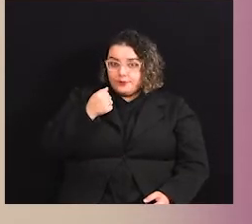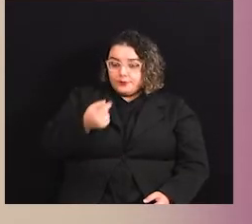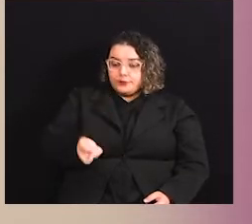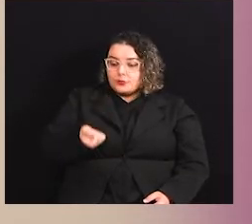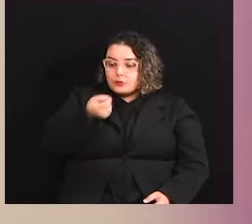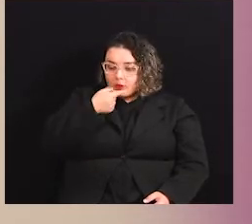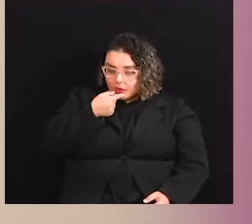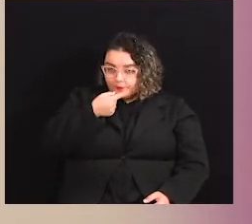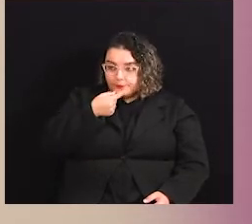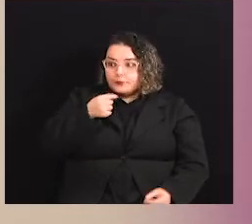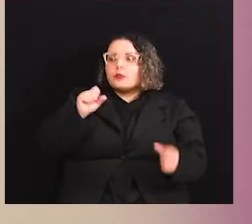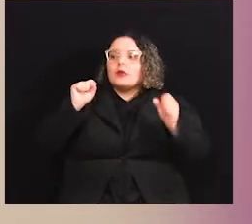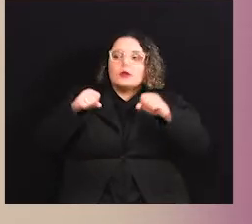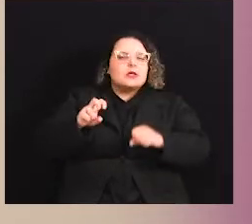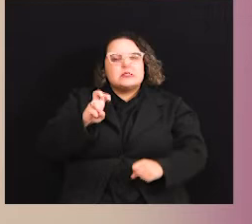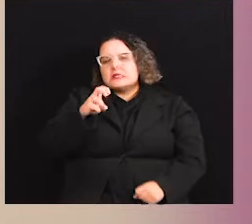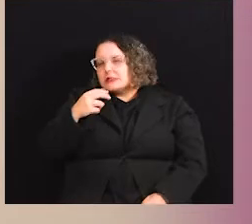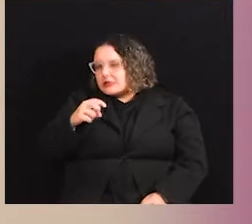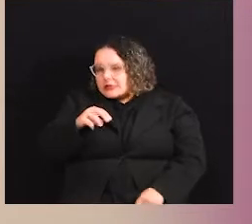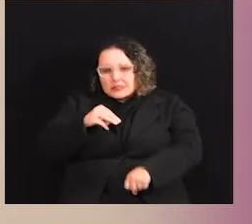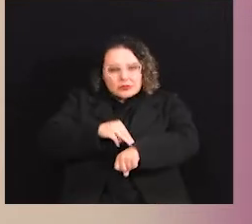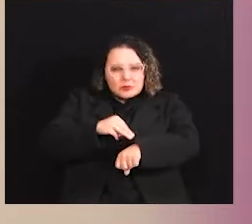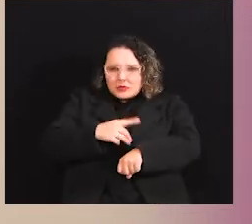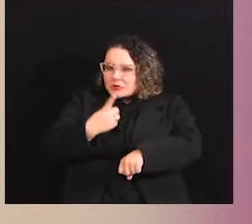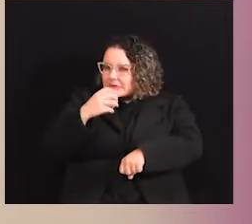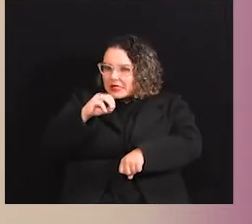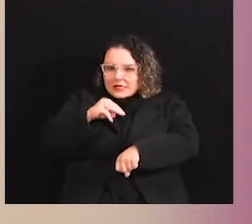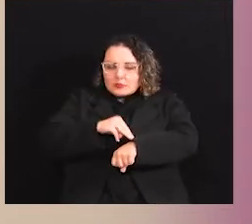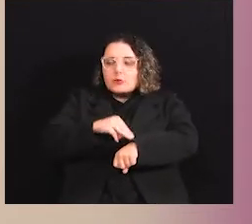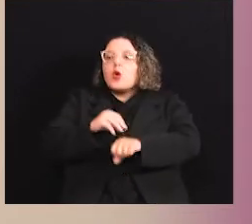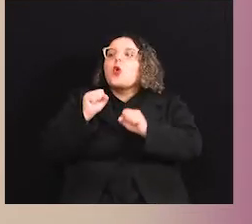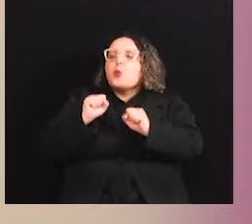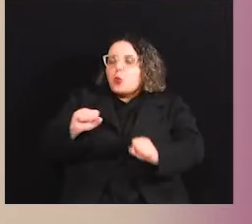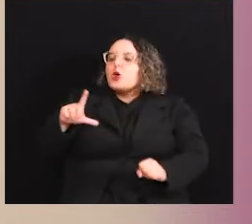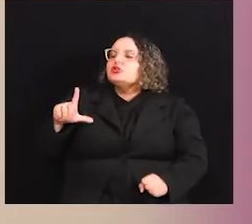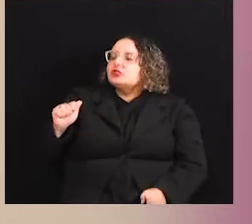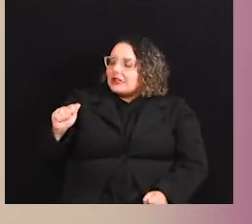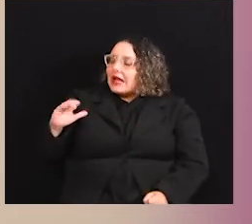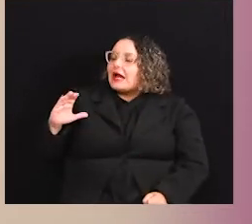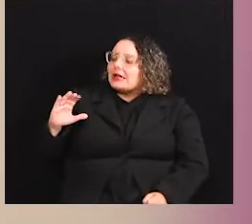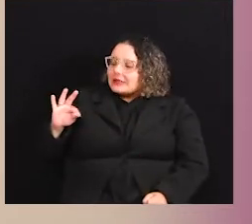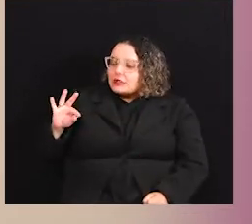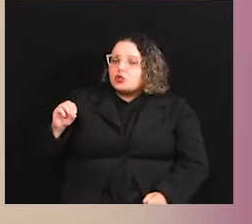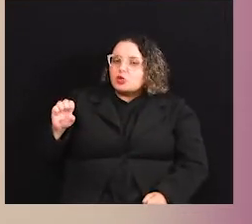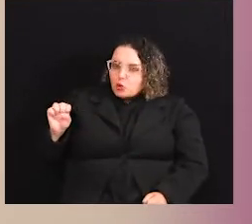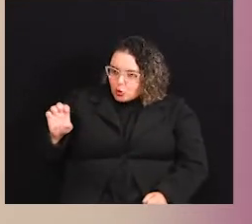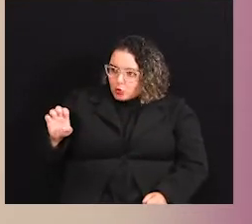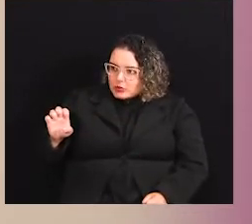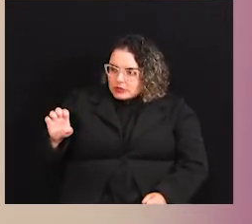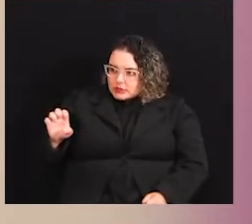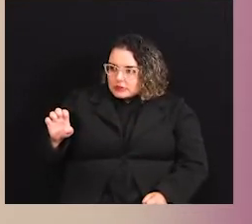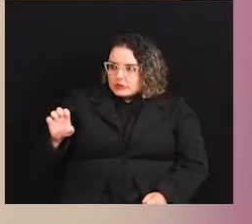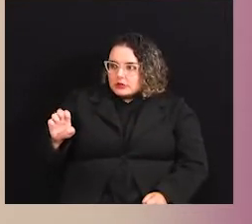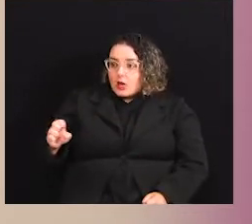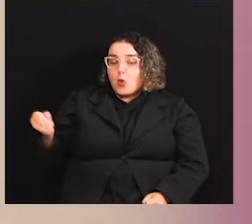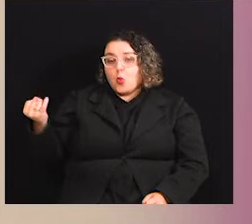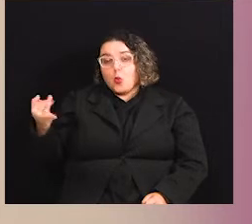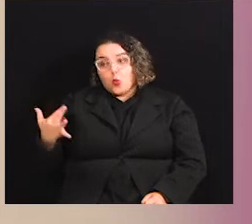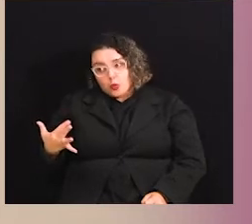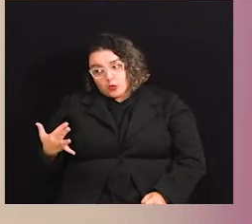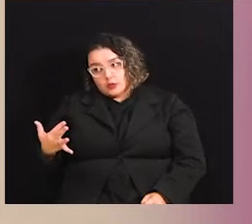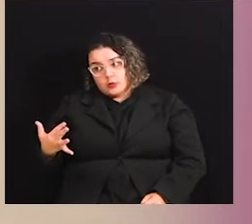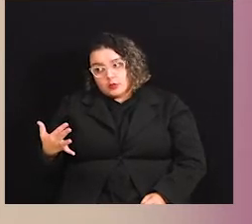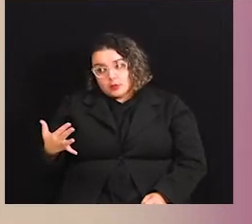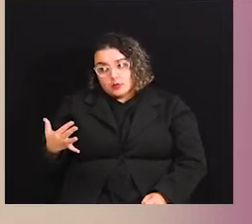produto, dessa enzima, 5, 10 minutos depois, ele pode ingerir lactose, considerando que a quantidade que ele vai